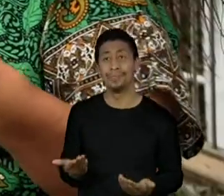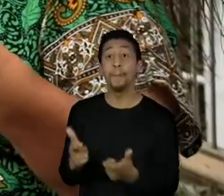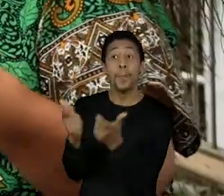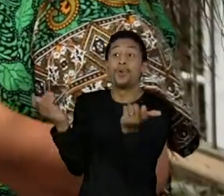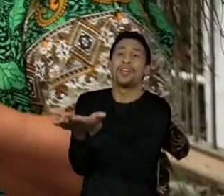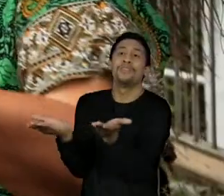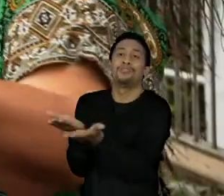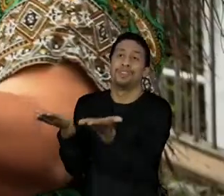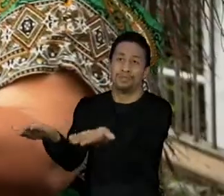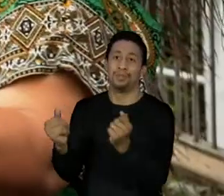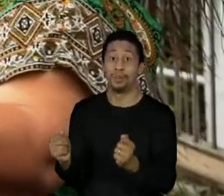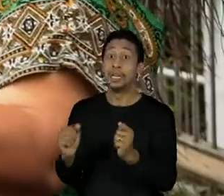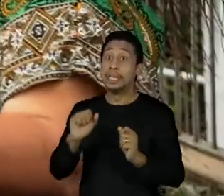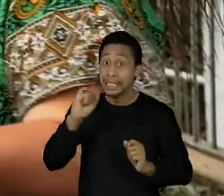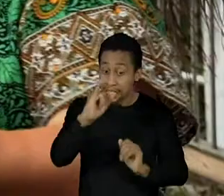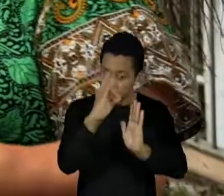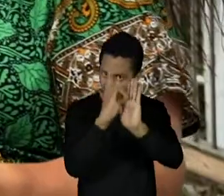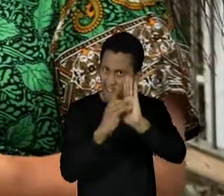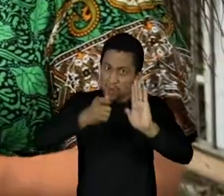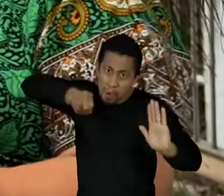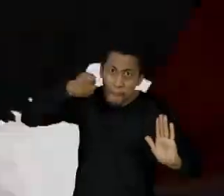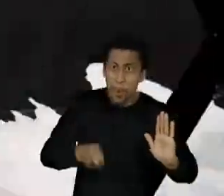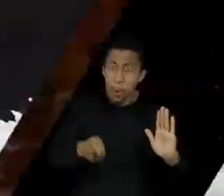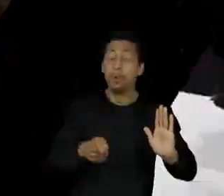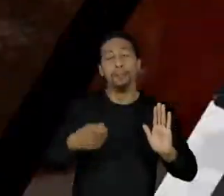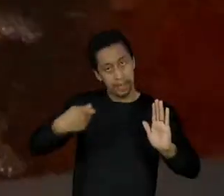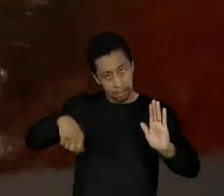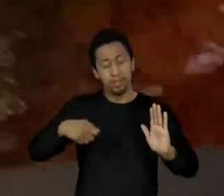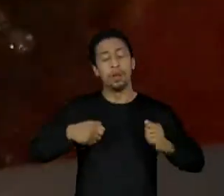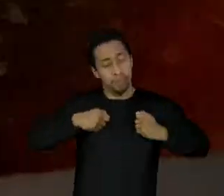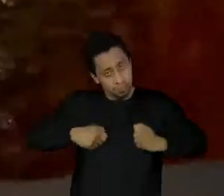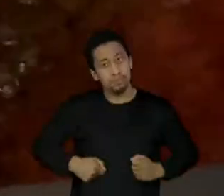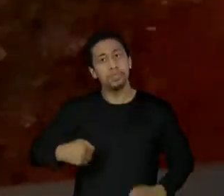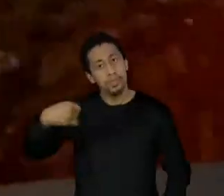Mas se o decreto fosse cumprido, teria que usar. A